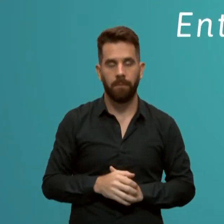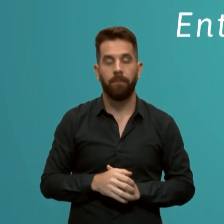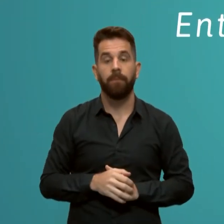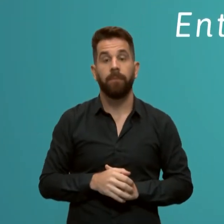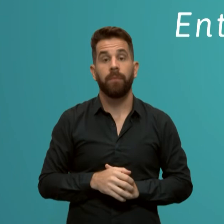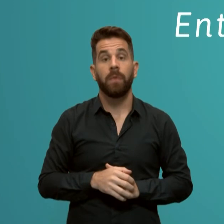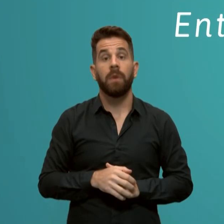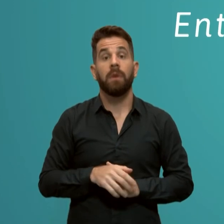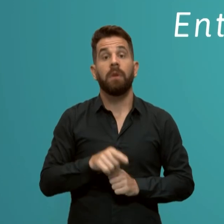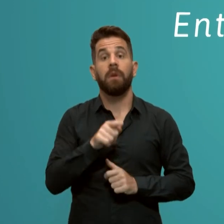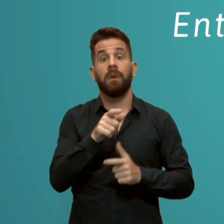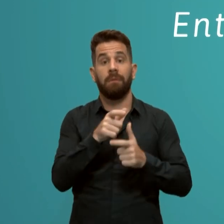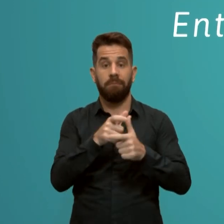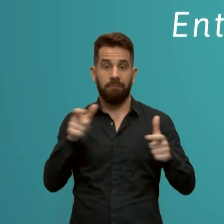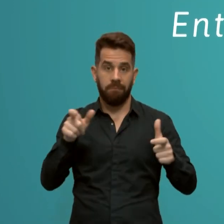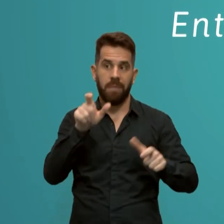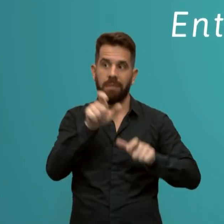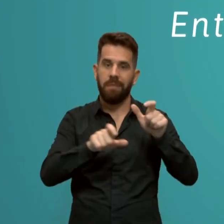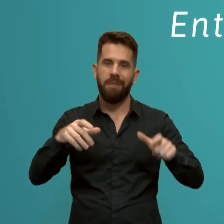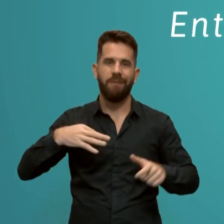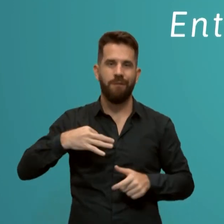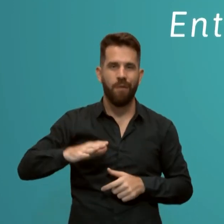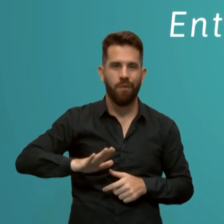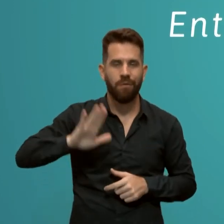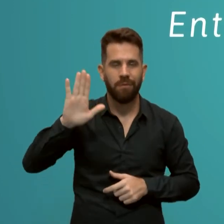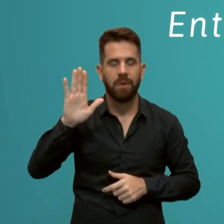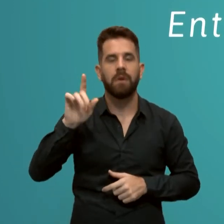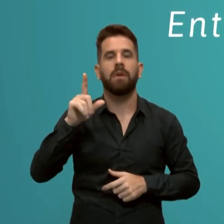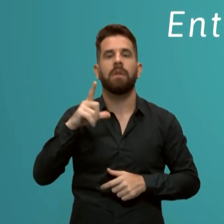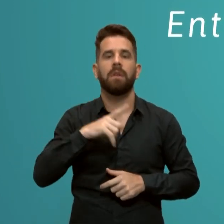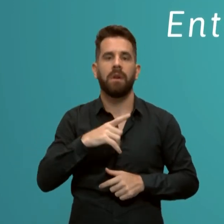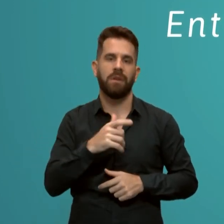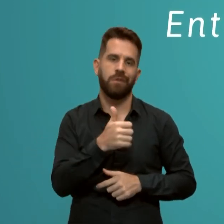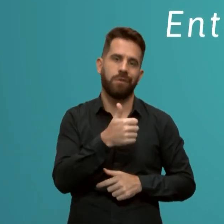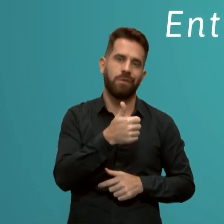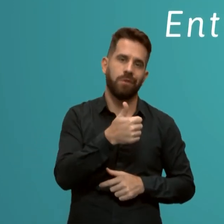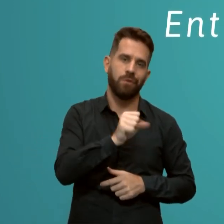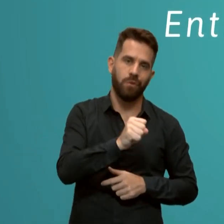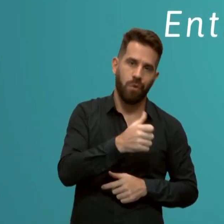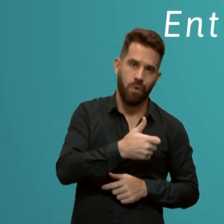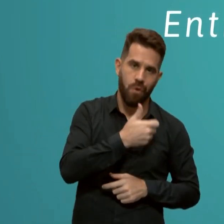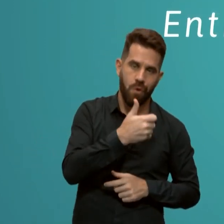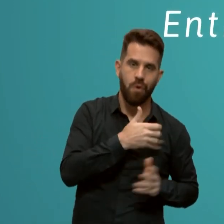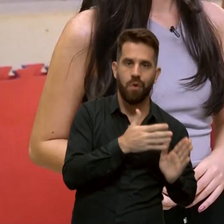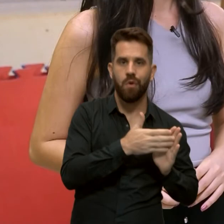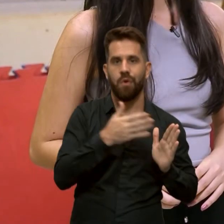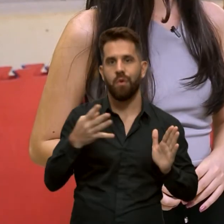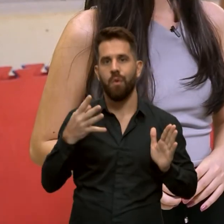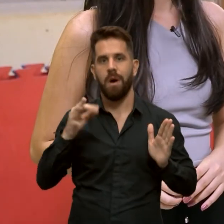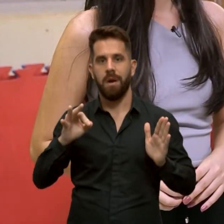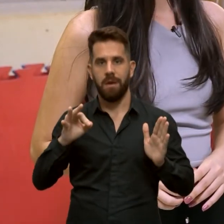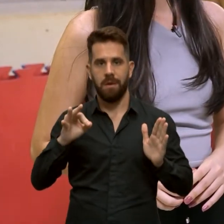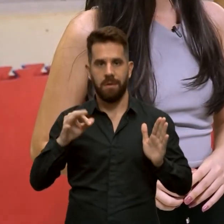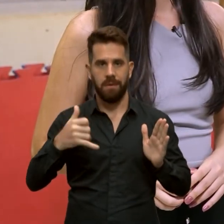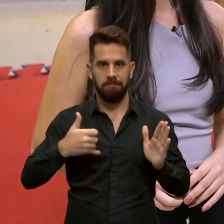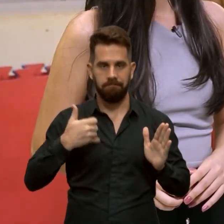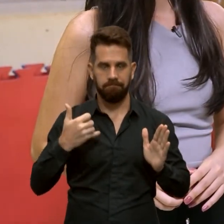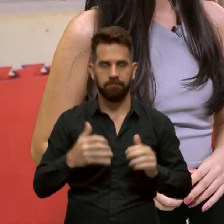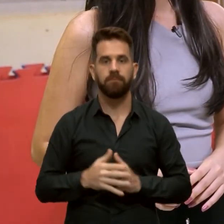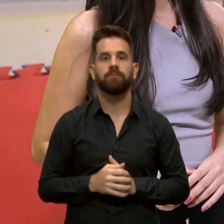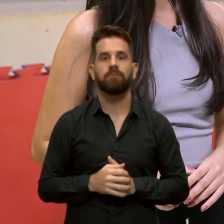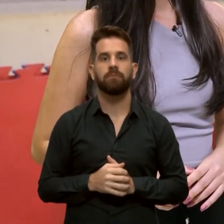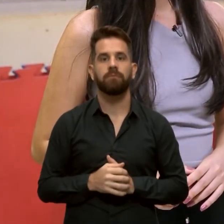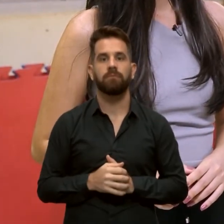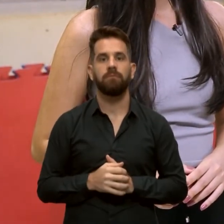entre 18 e 40 anos de idade. O estudo ainda está em andamento, mas já mostra resultados. E nós verificamos que o